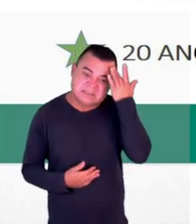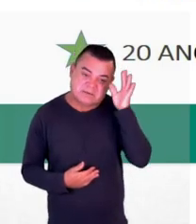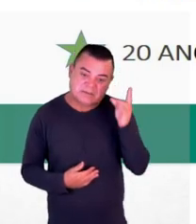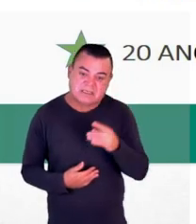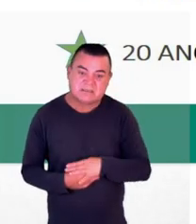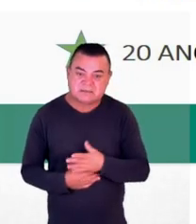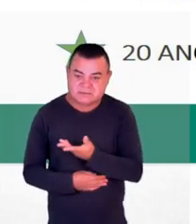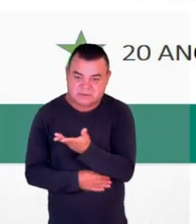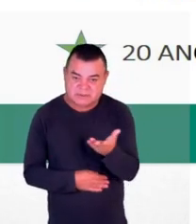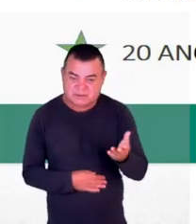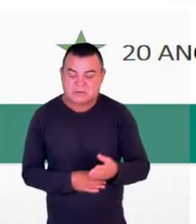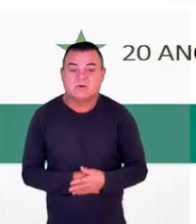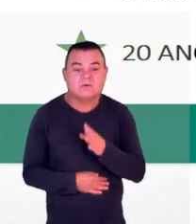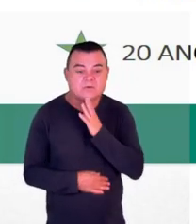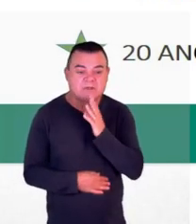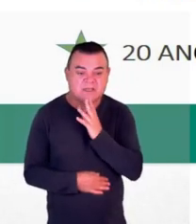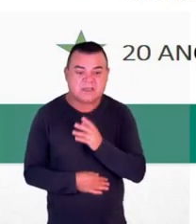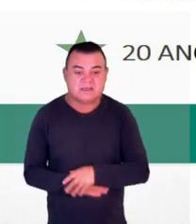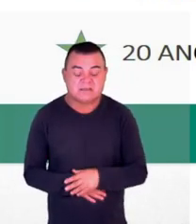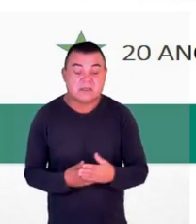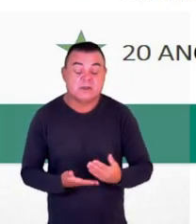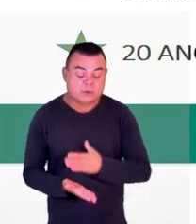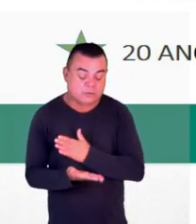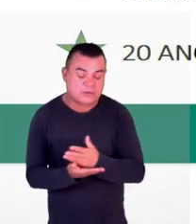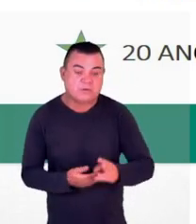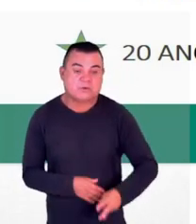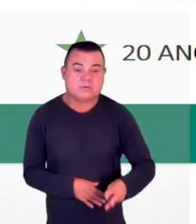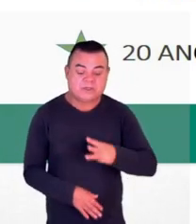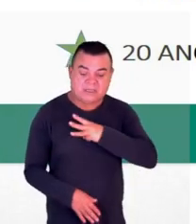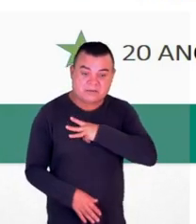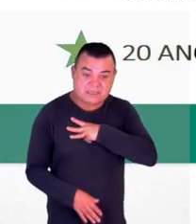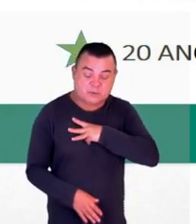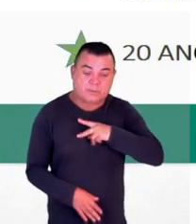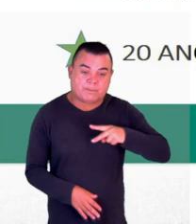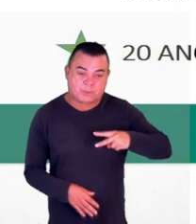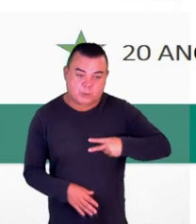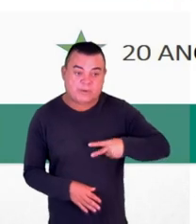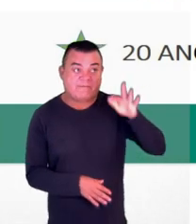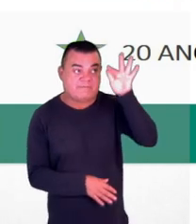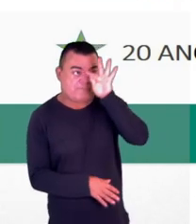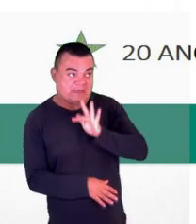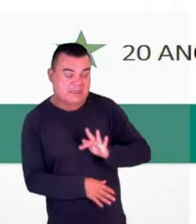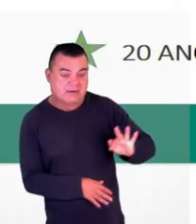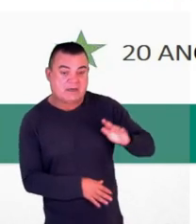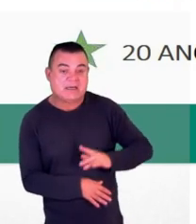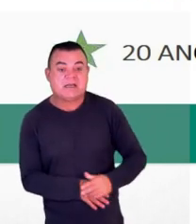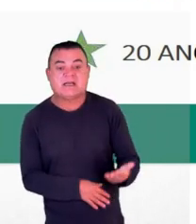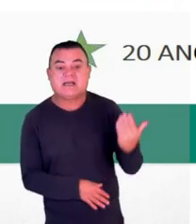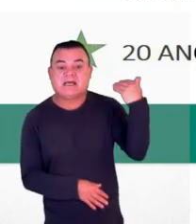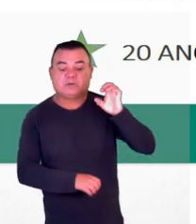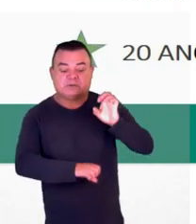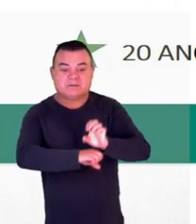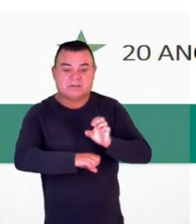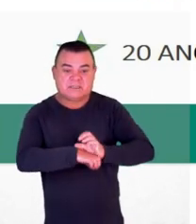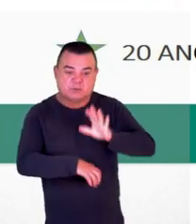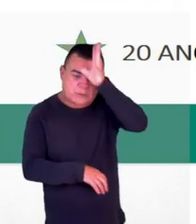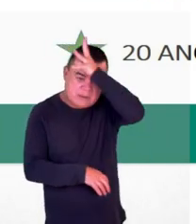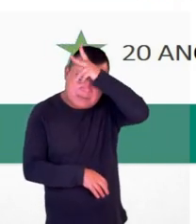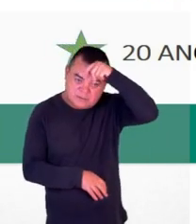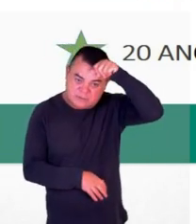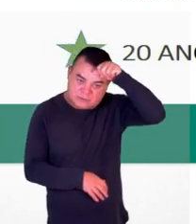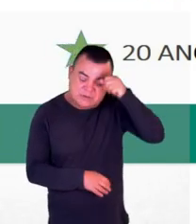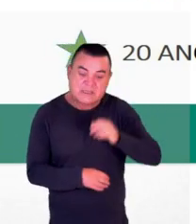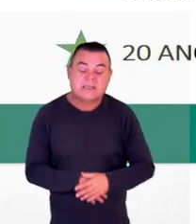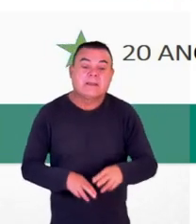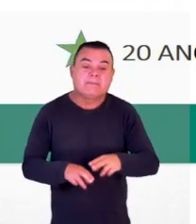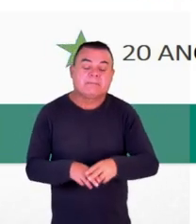conhecem essa iniciativa ela ela começou com o Ministério Público eh Federal lá do Amazonas né através do do Procurador